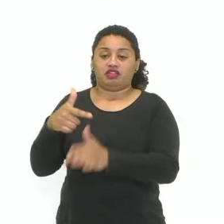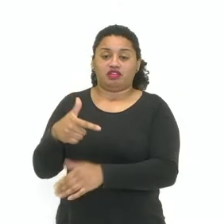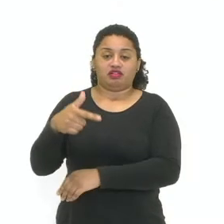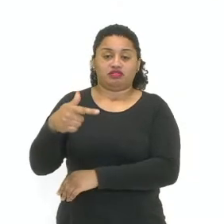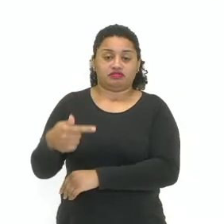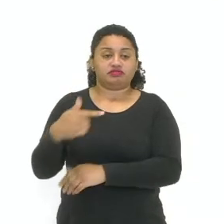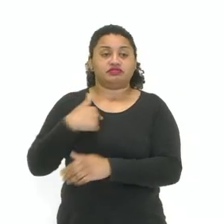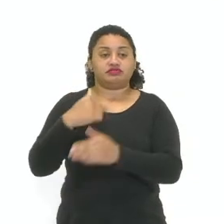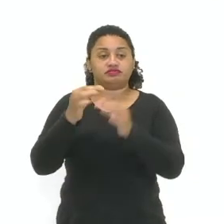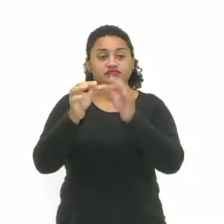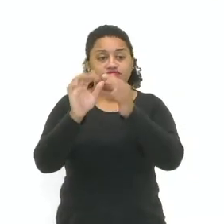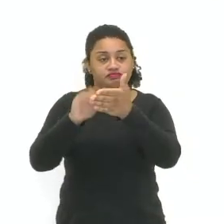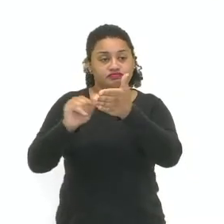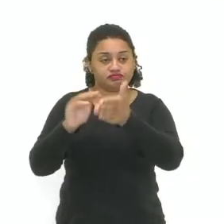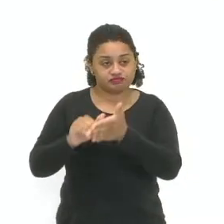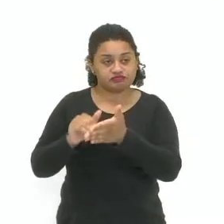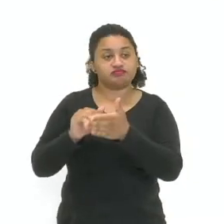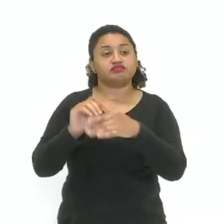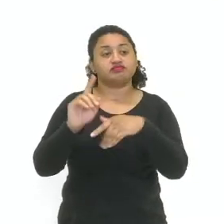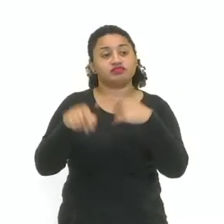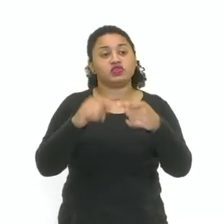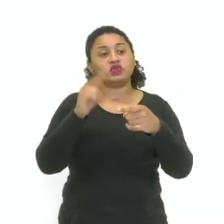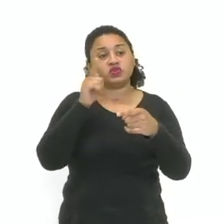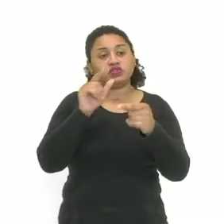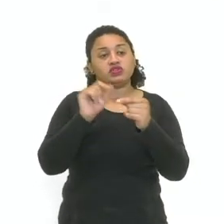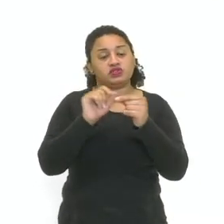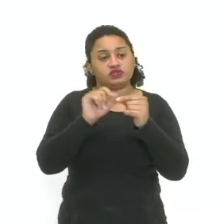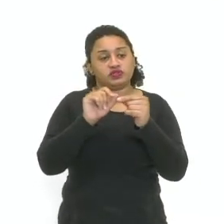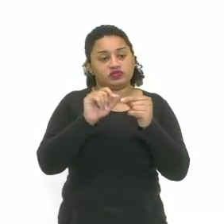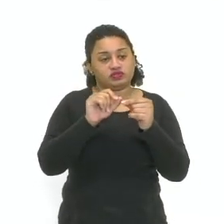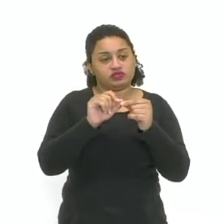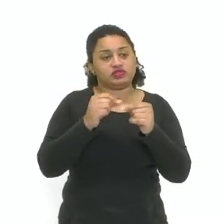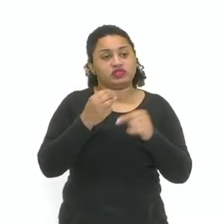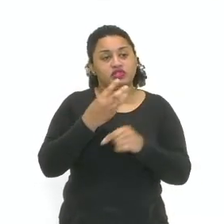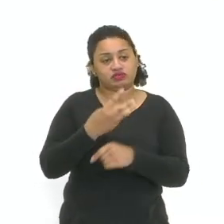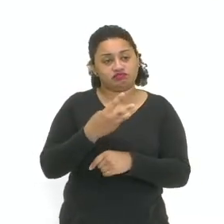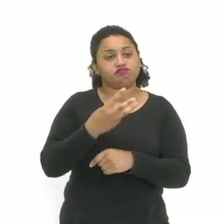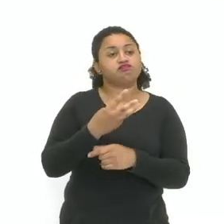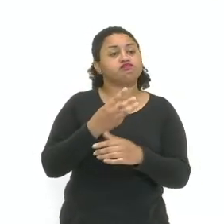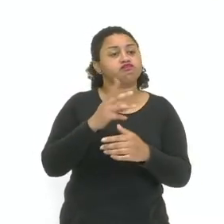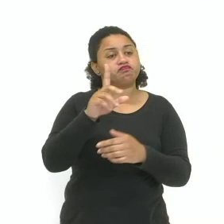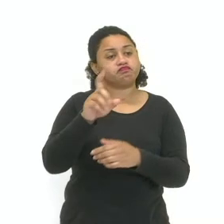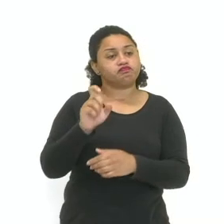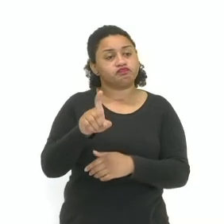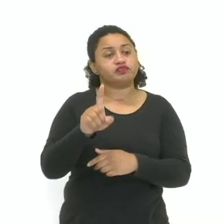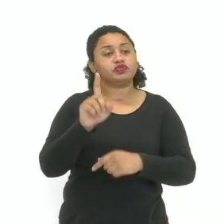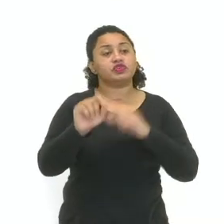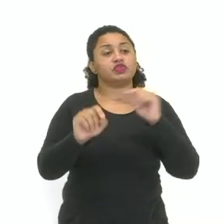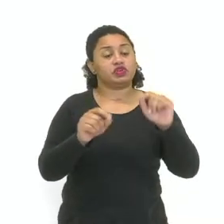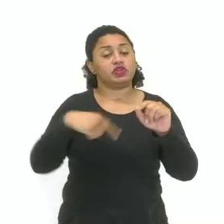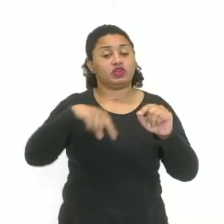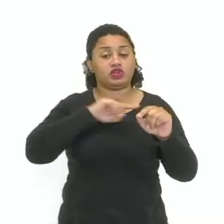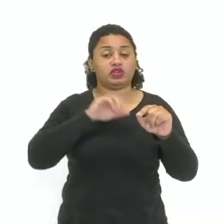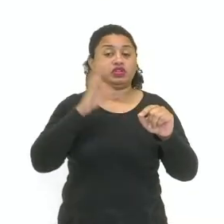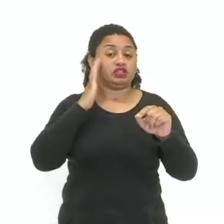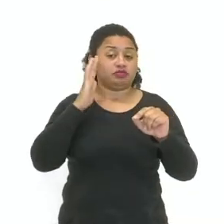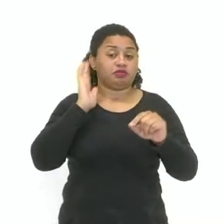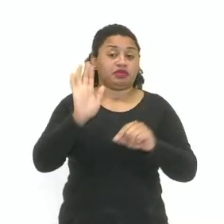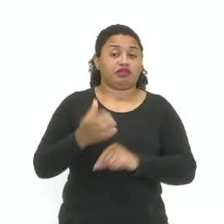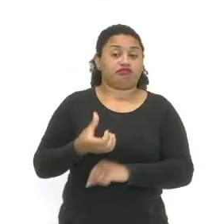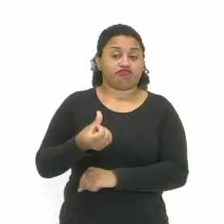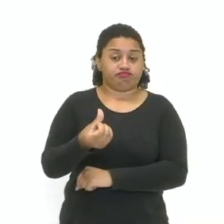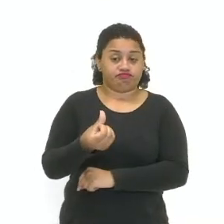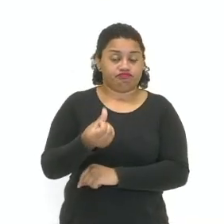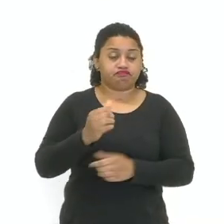simplifico e desenvolvo o fatorial de 3, que a gente sabe que é 6. Fazendo